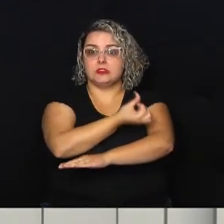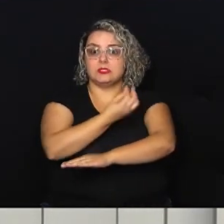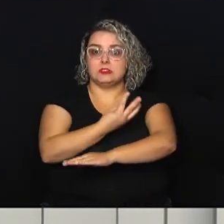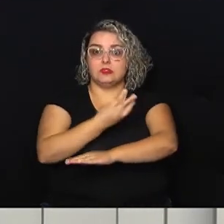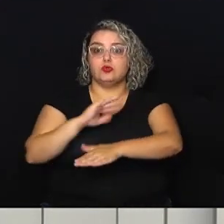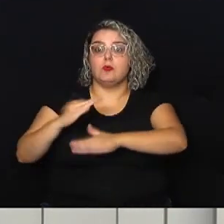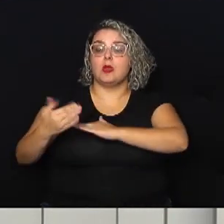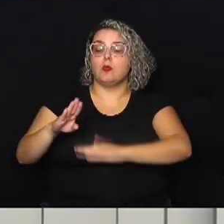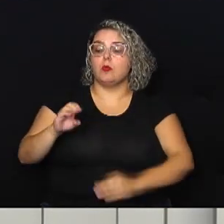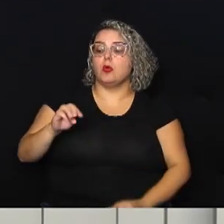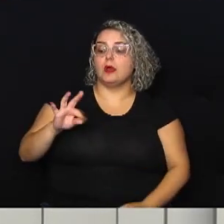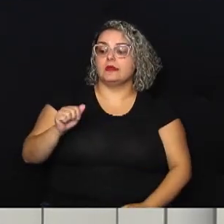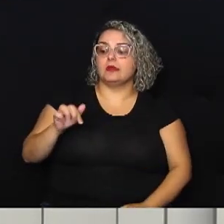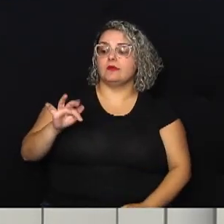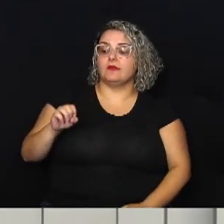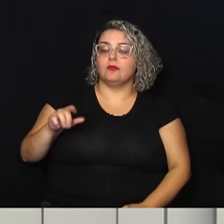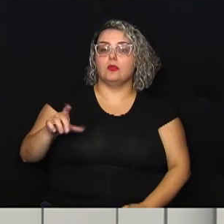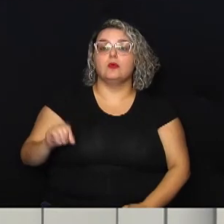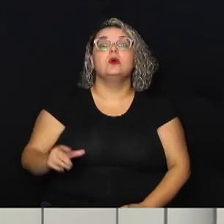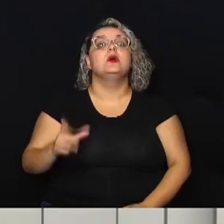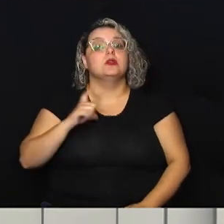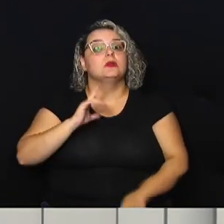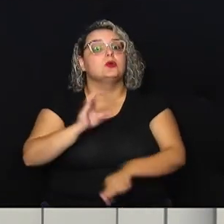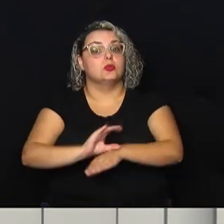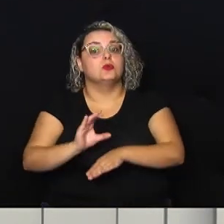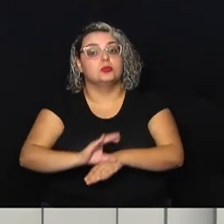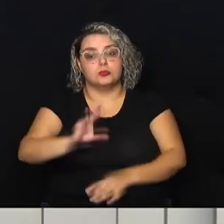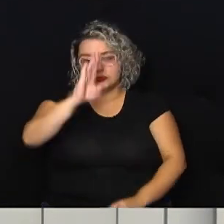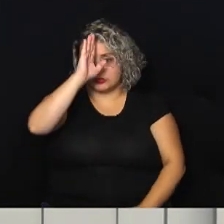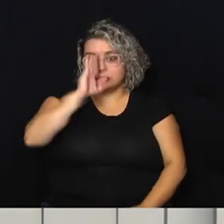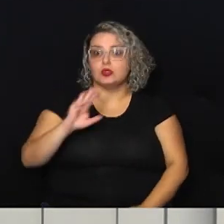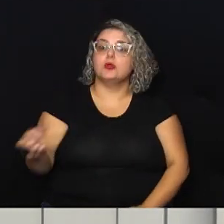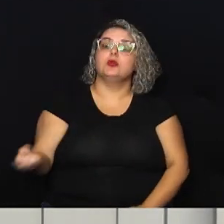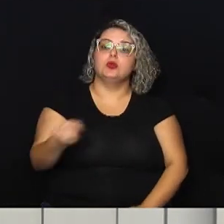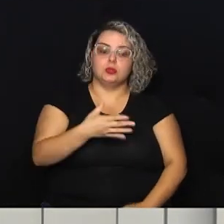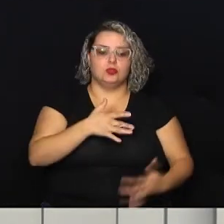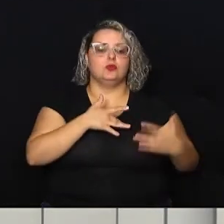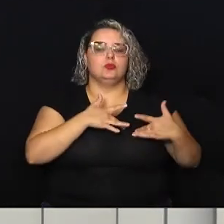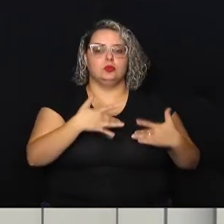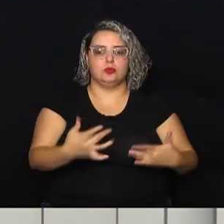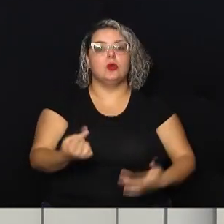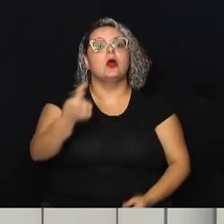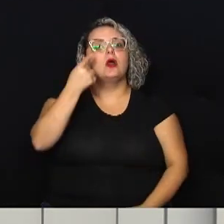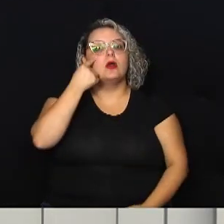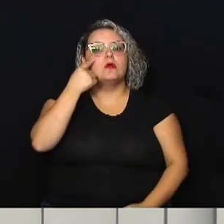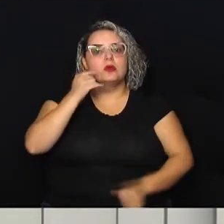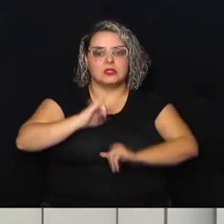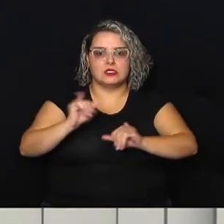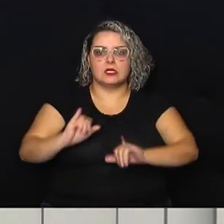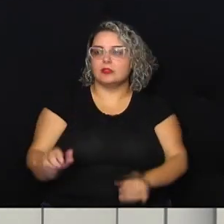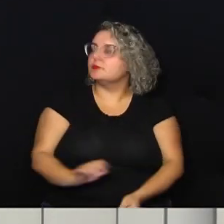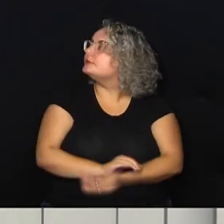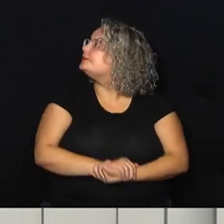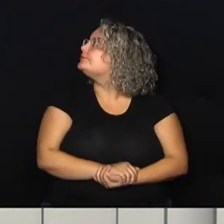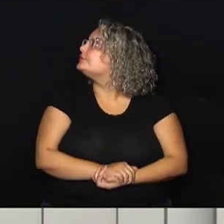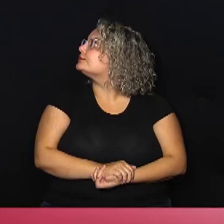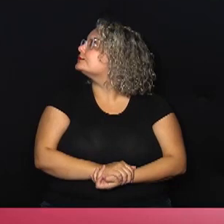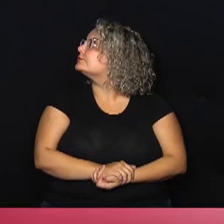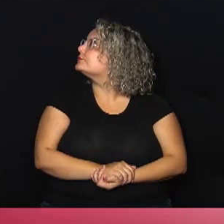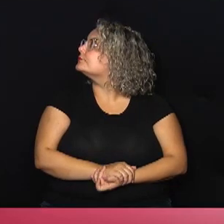Botafogo, acontece um curso gratuito para novos voluntários. Confira este recado.